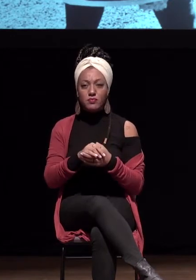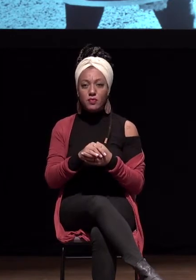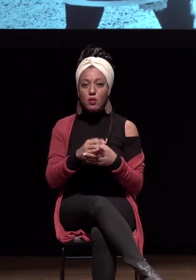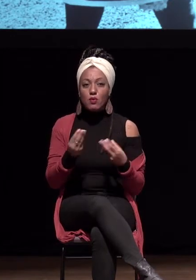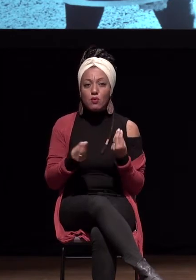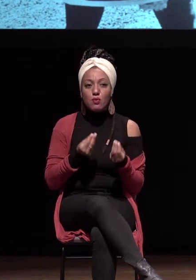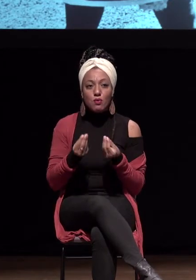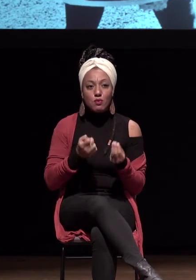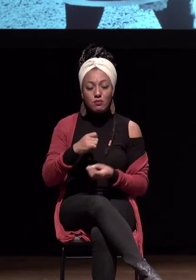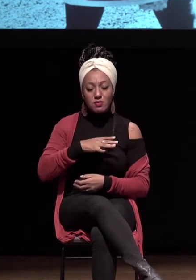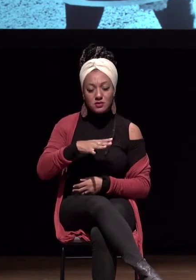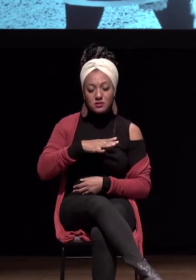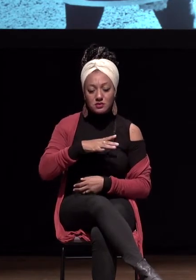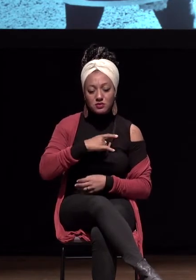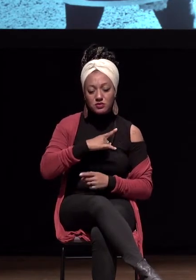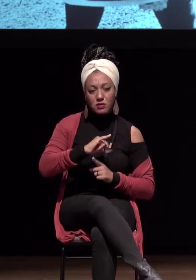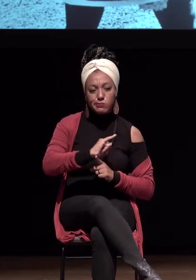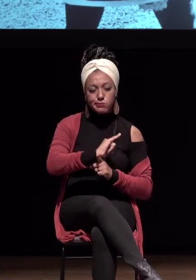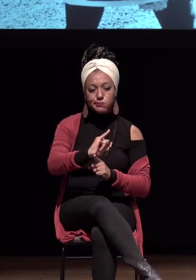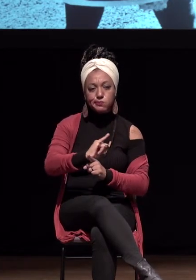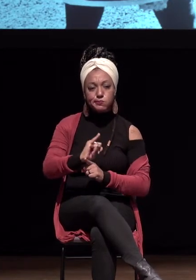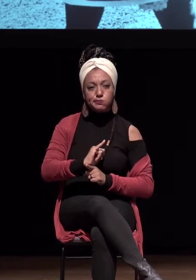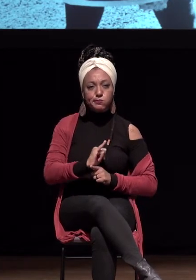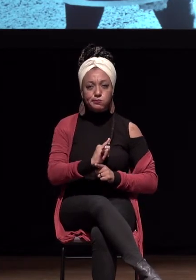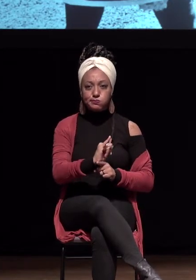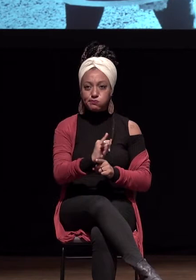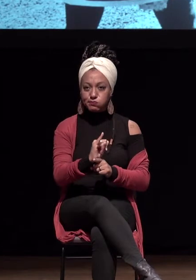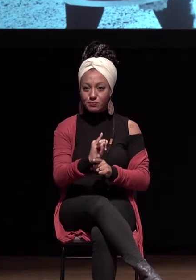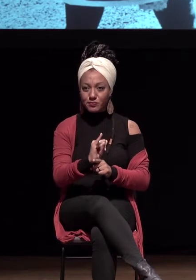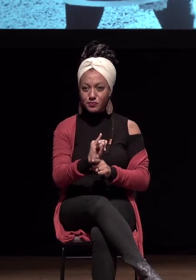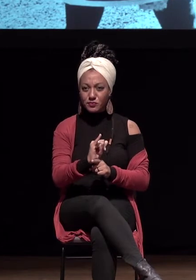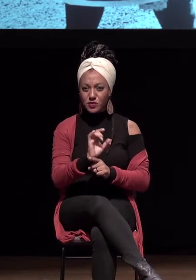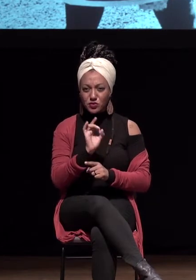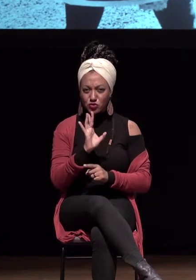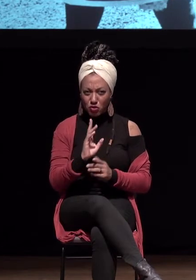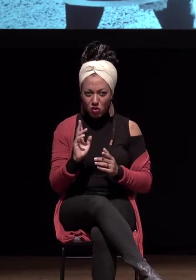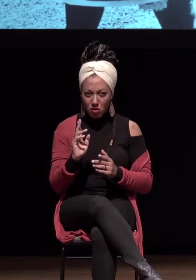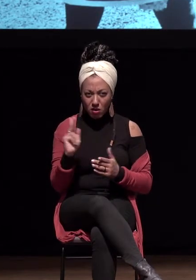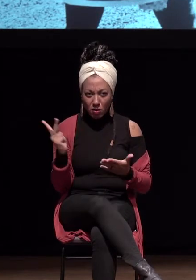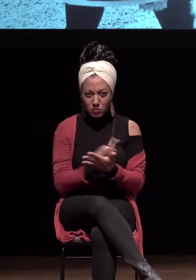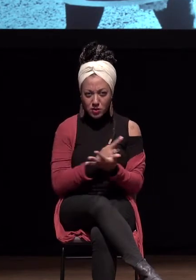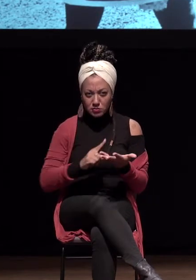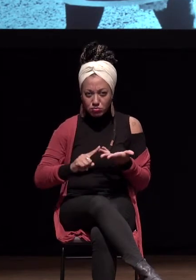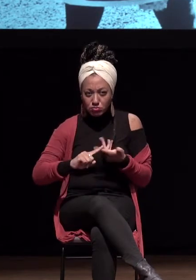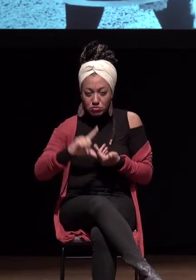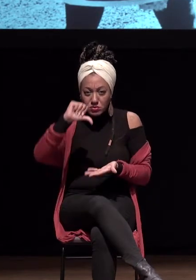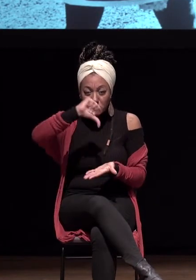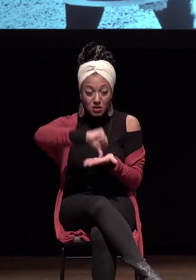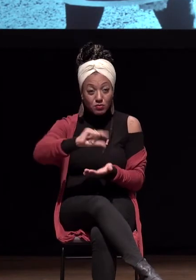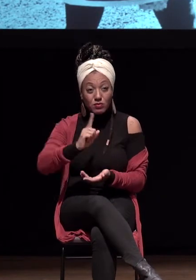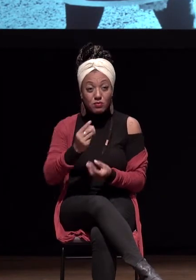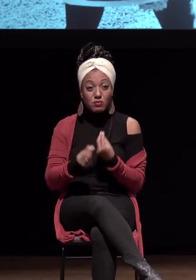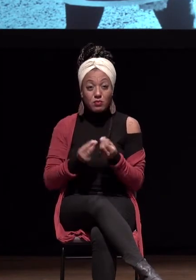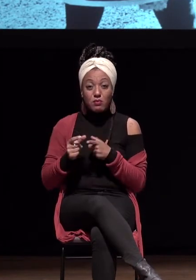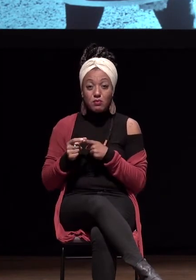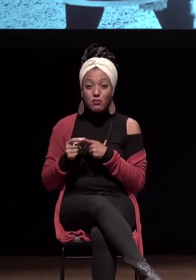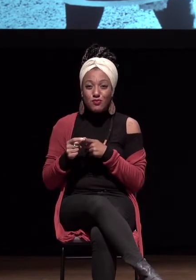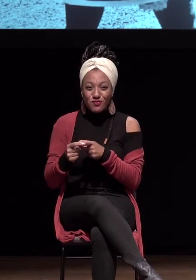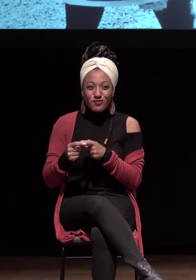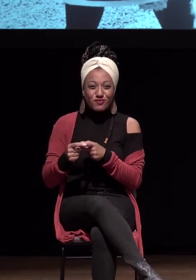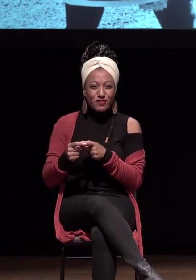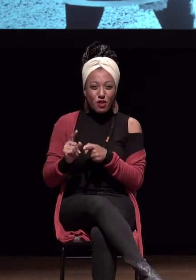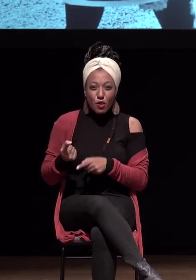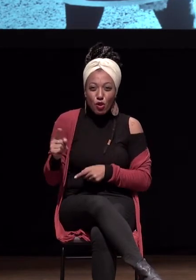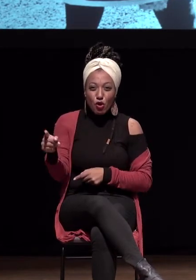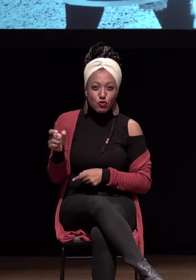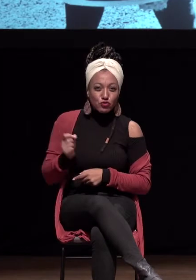articula de maneiras outras que não só por esse centro. Então, eu acho importante ressaltar que,